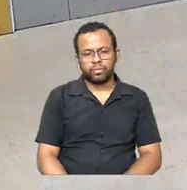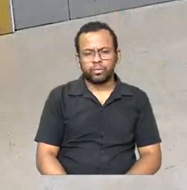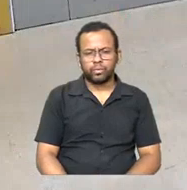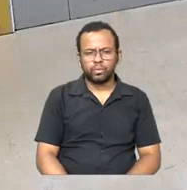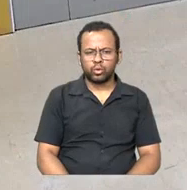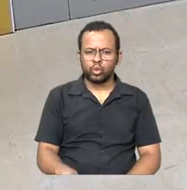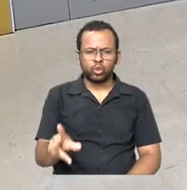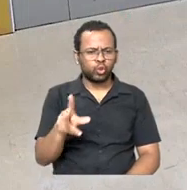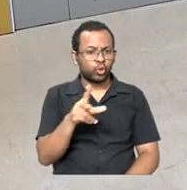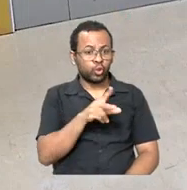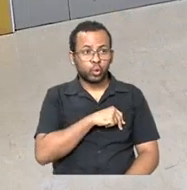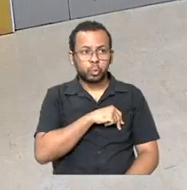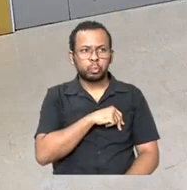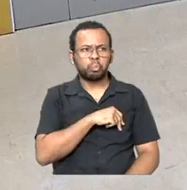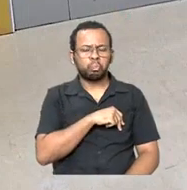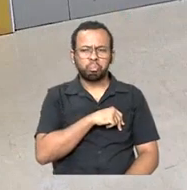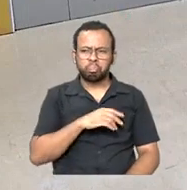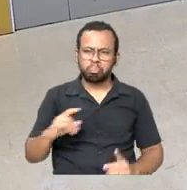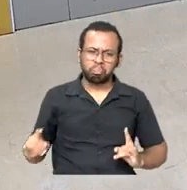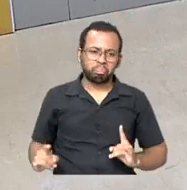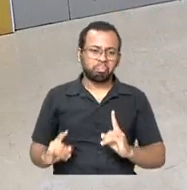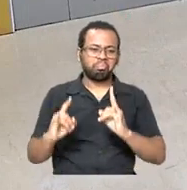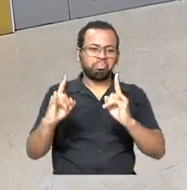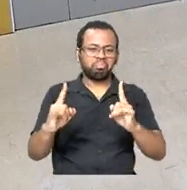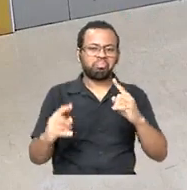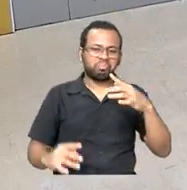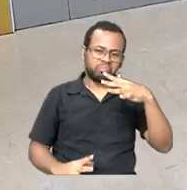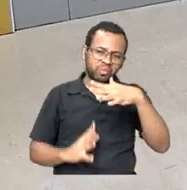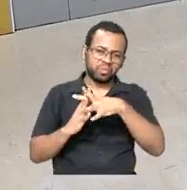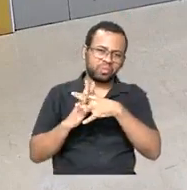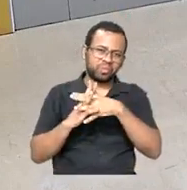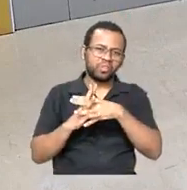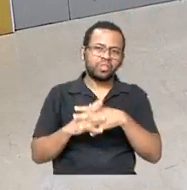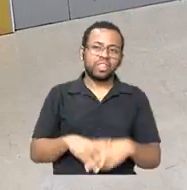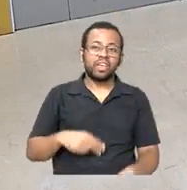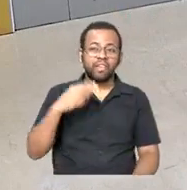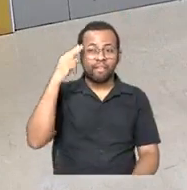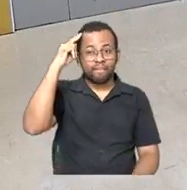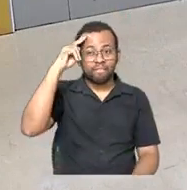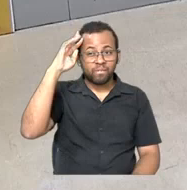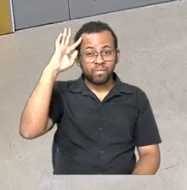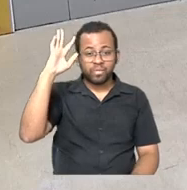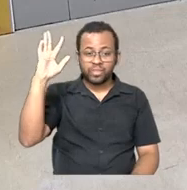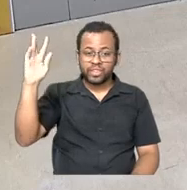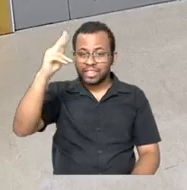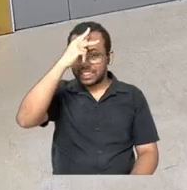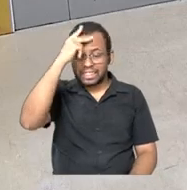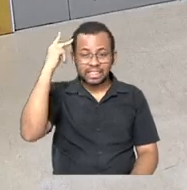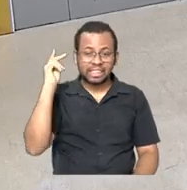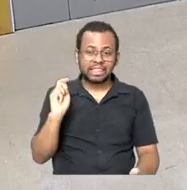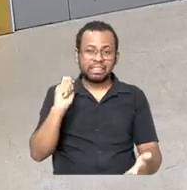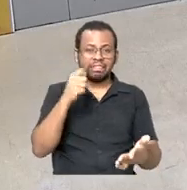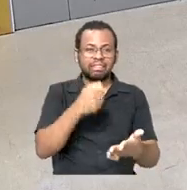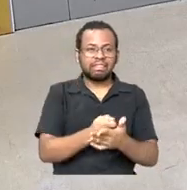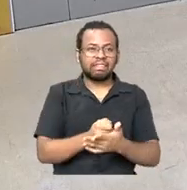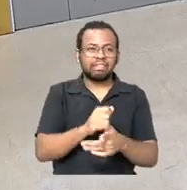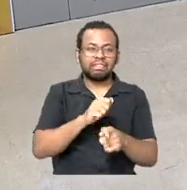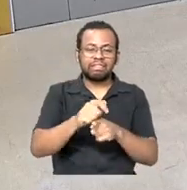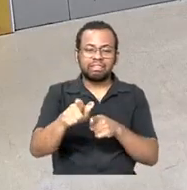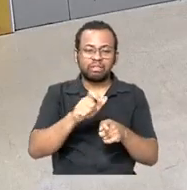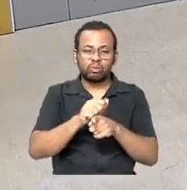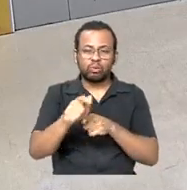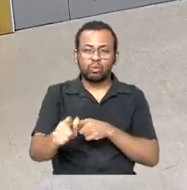uau é o apartamento é o sonho de muita gente que paga aluguel é